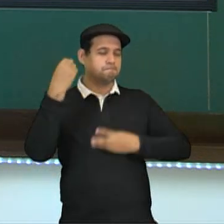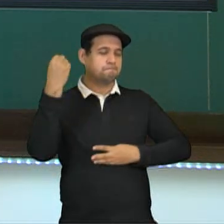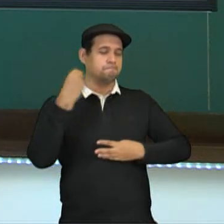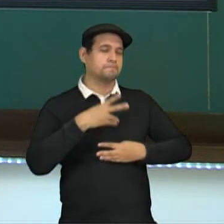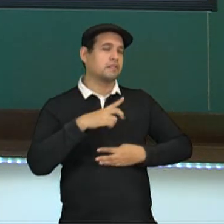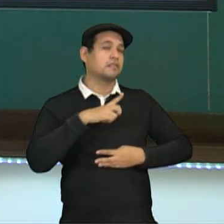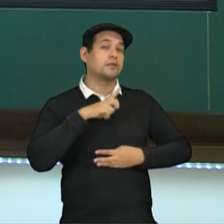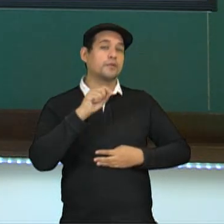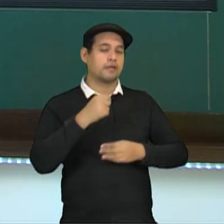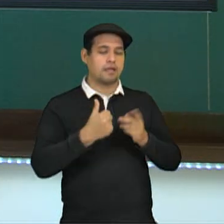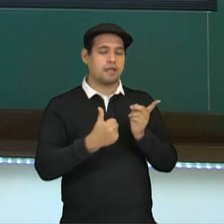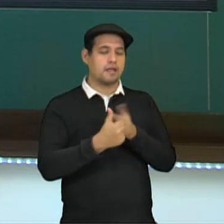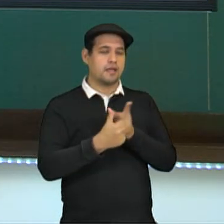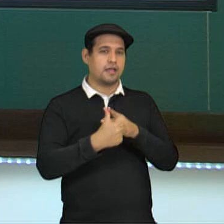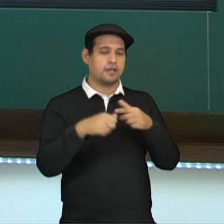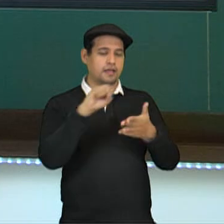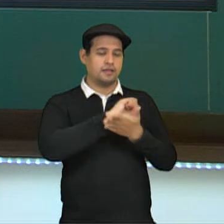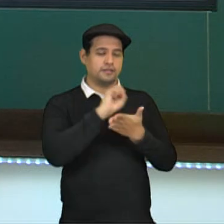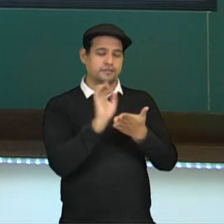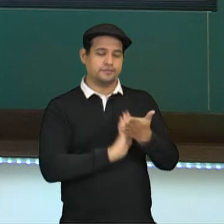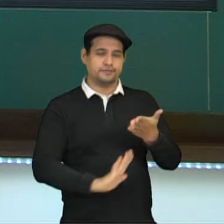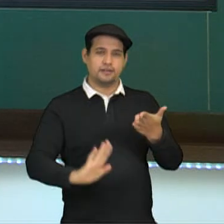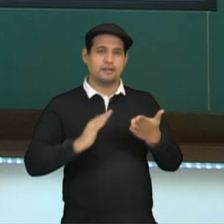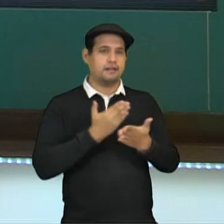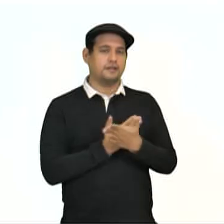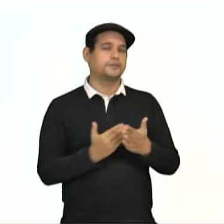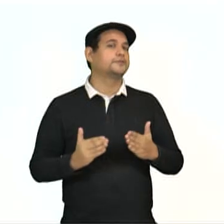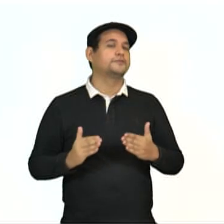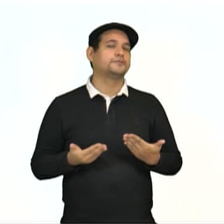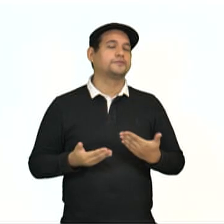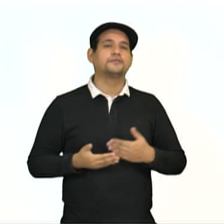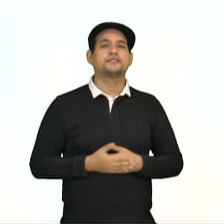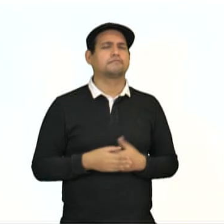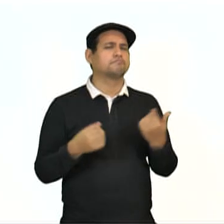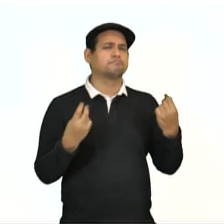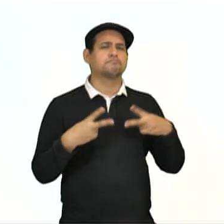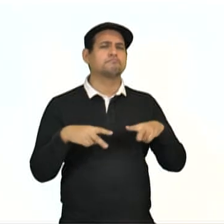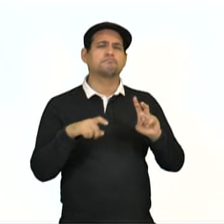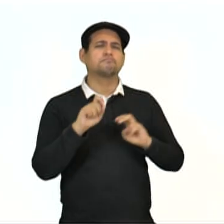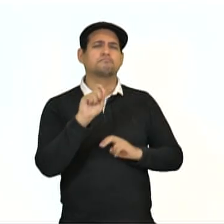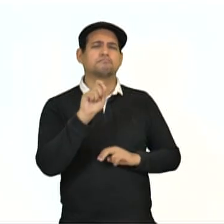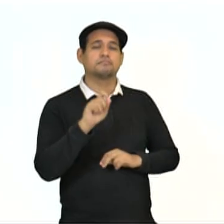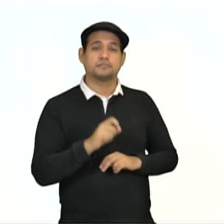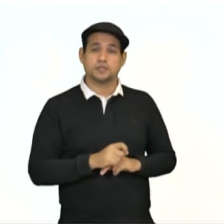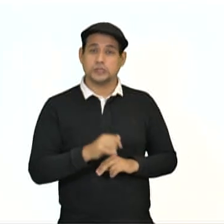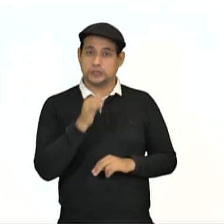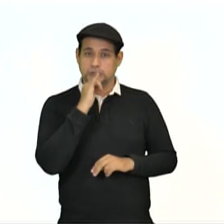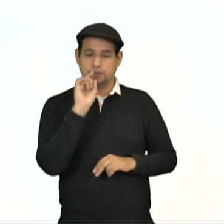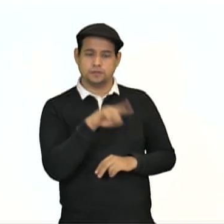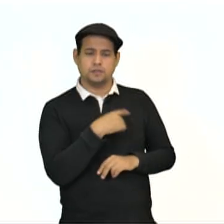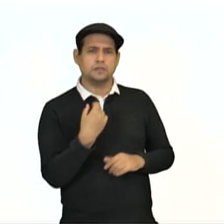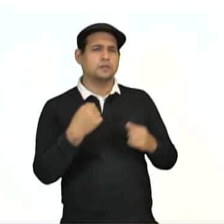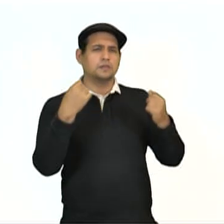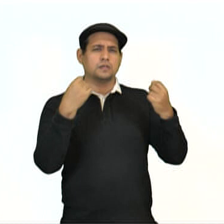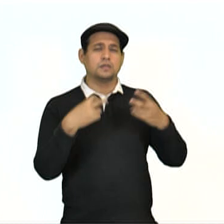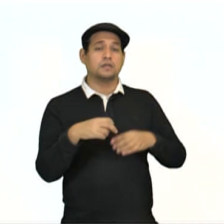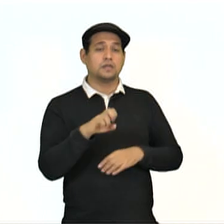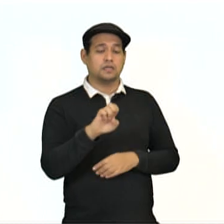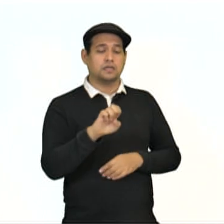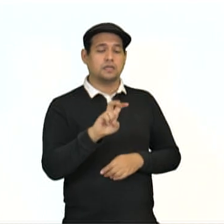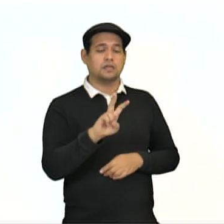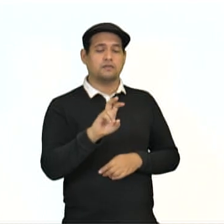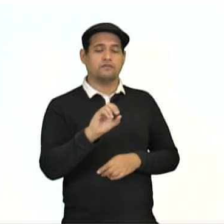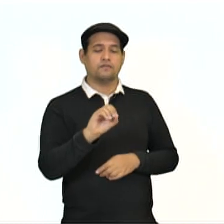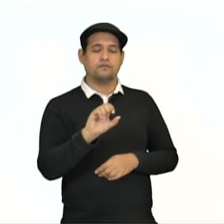temos aqui a primeira atividade da aula de hoje, que diz o seguinte: quando falamos em